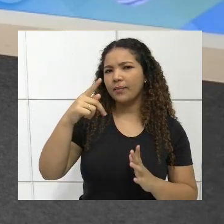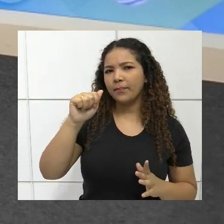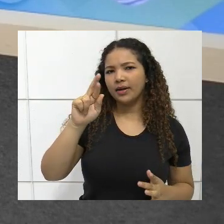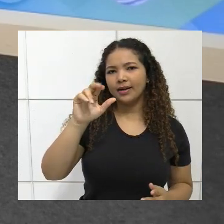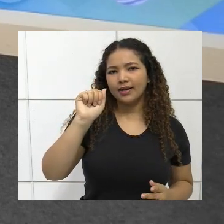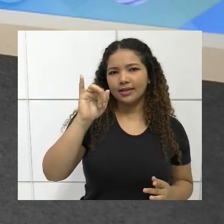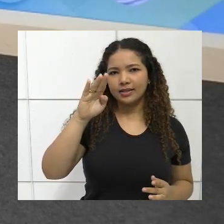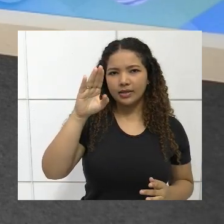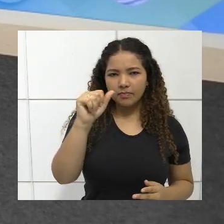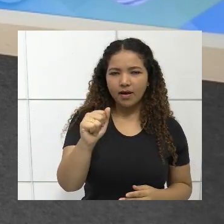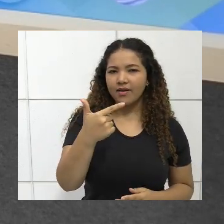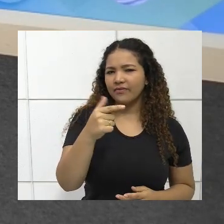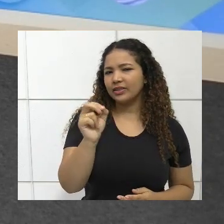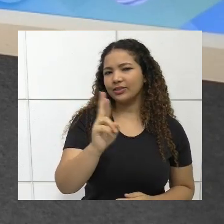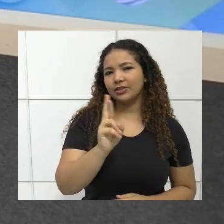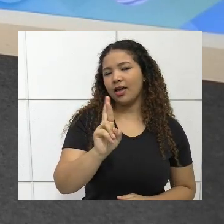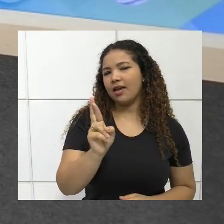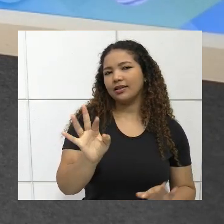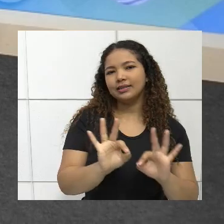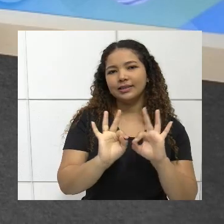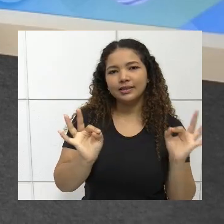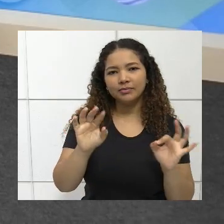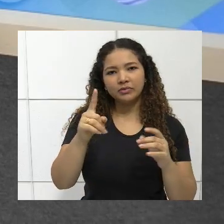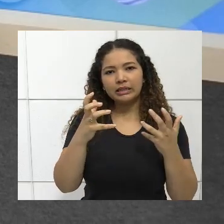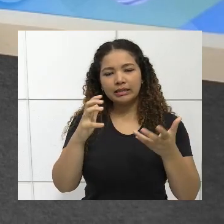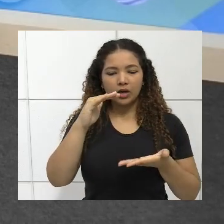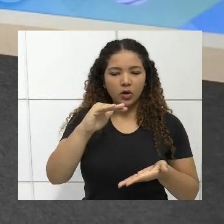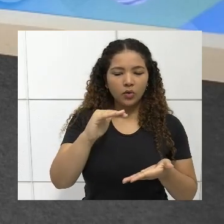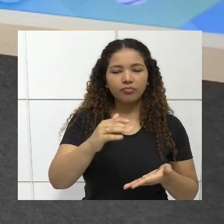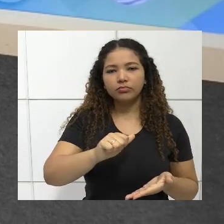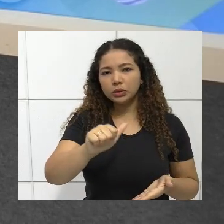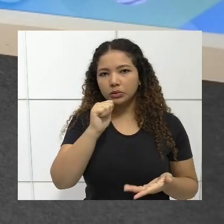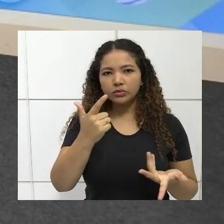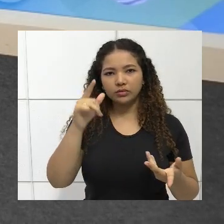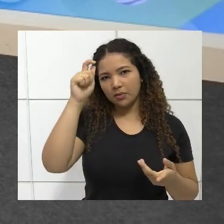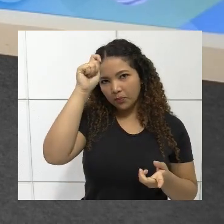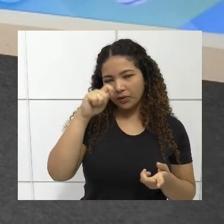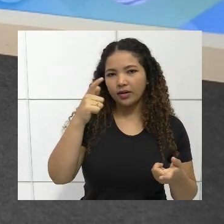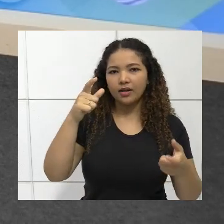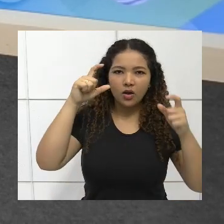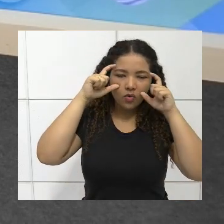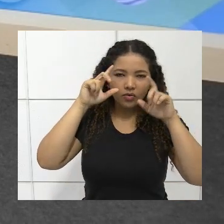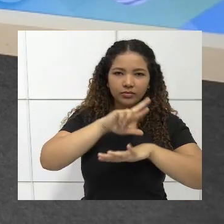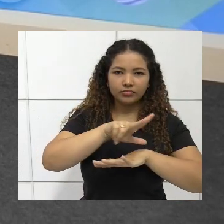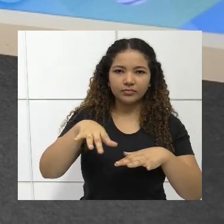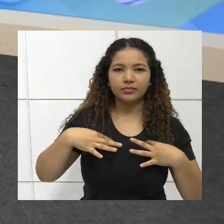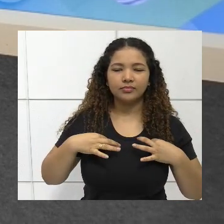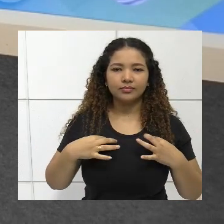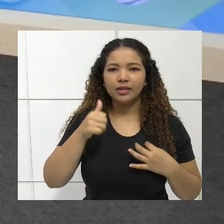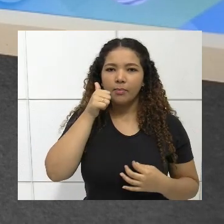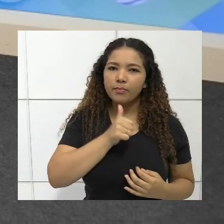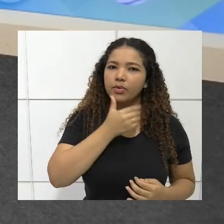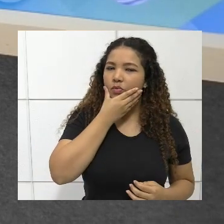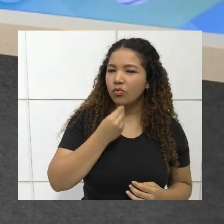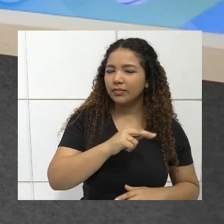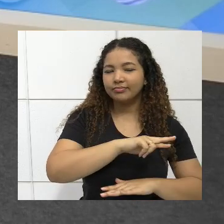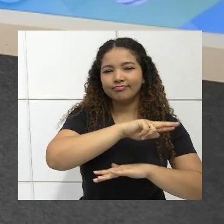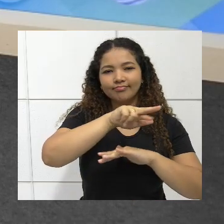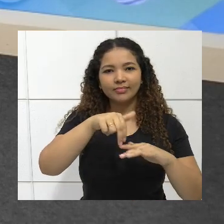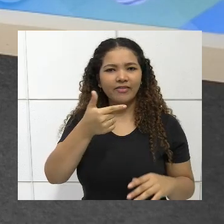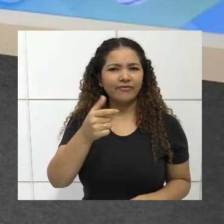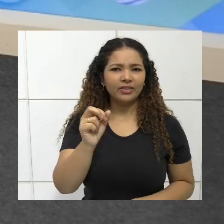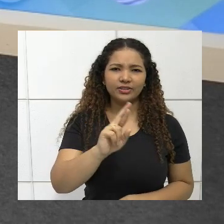garrafinha d'água bacana para você levar para a academia, para uma caminhada, óculos de sol, bonés e confecções masculina, feminina e infantil. Você encontra R$20 lá